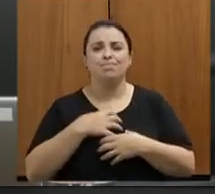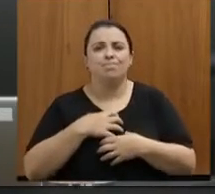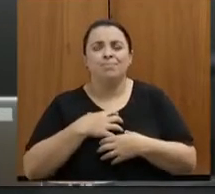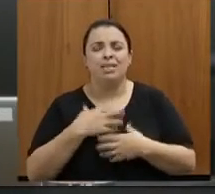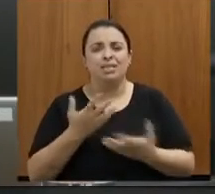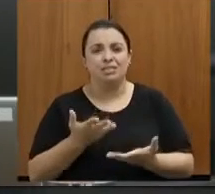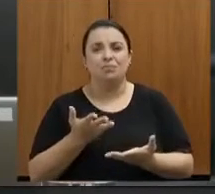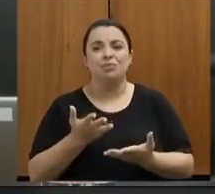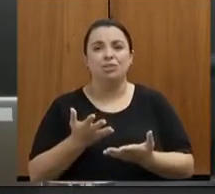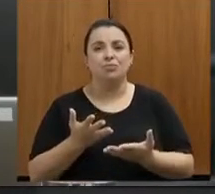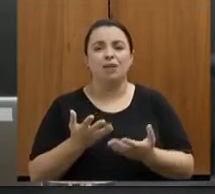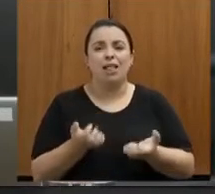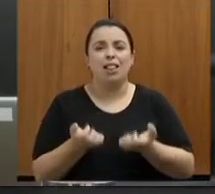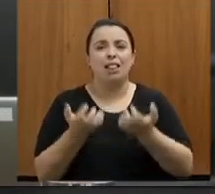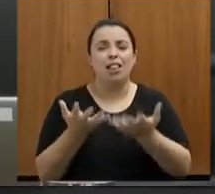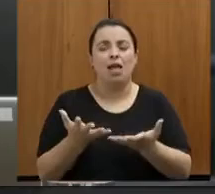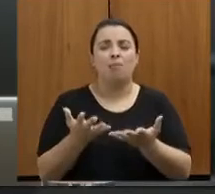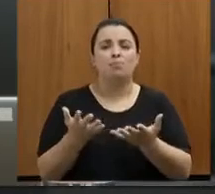as pessoas.